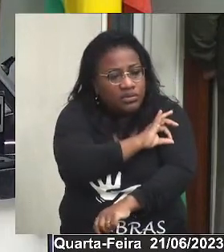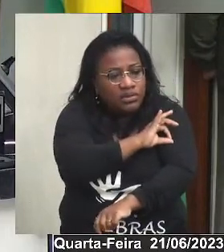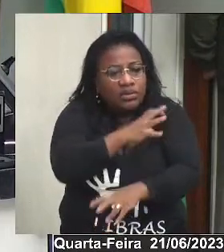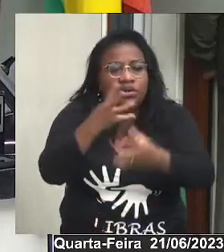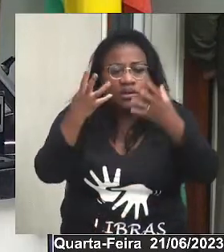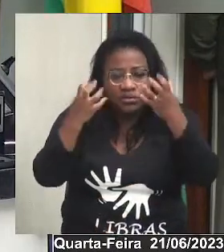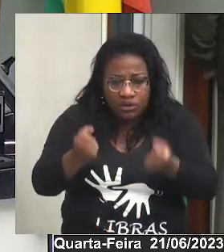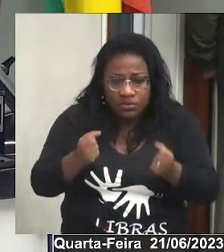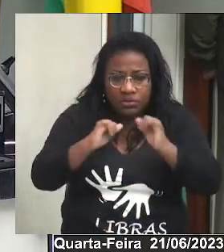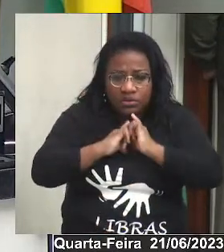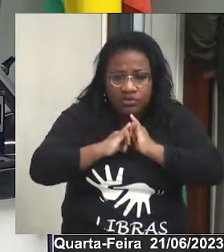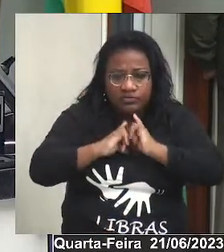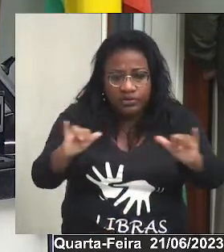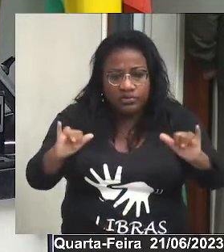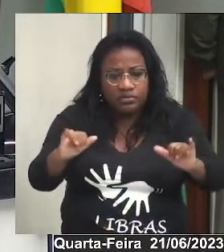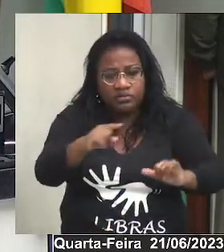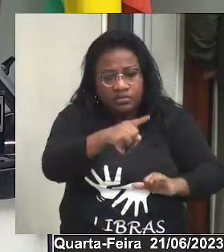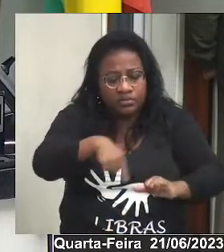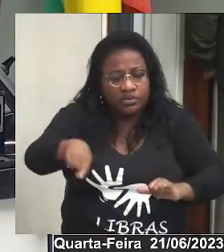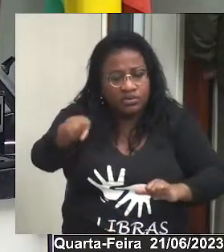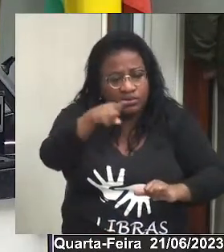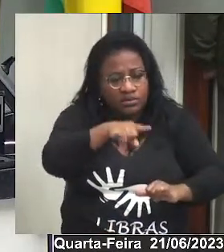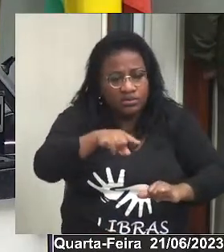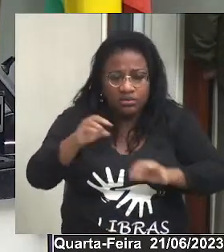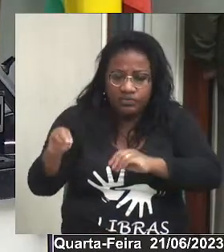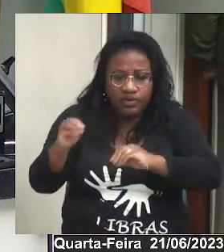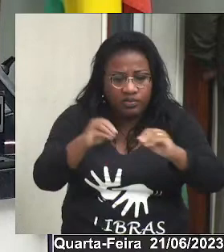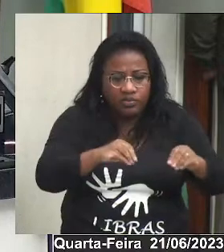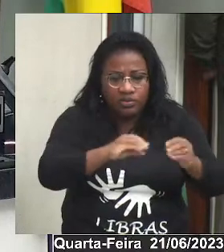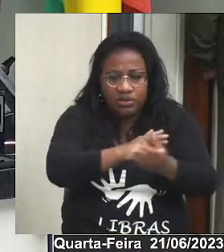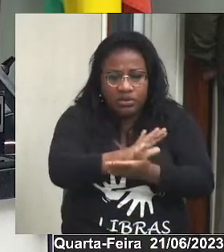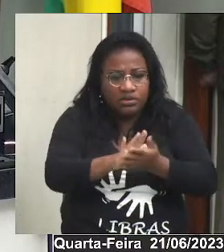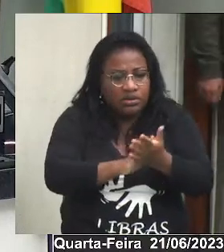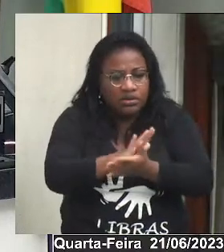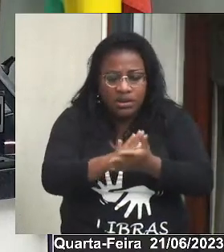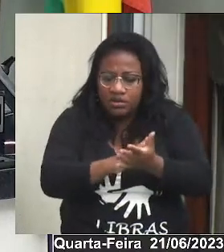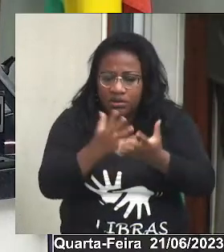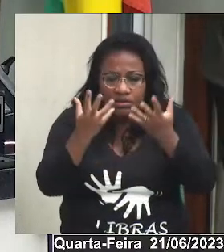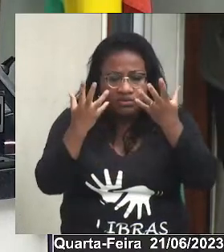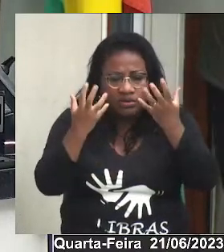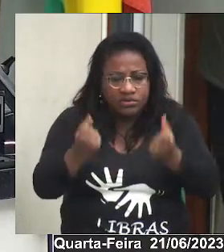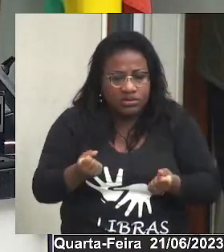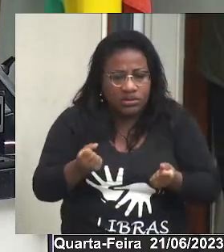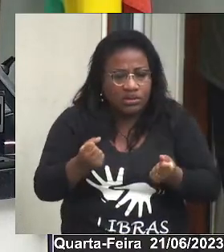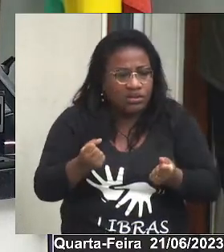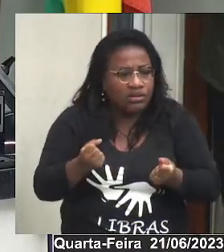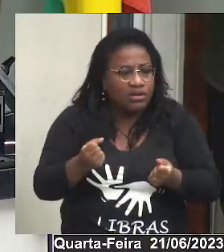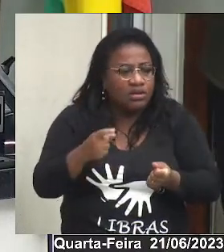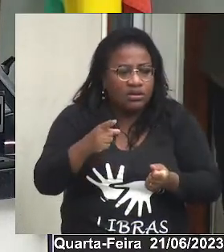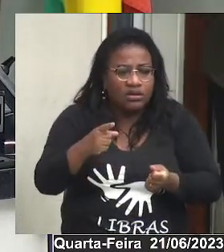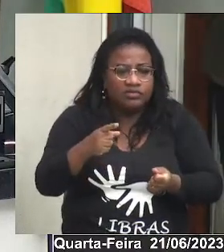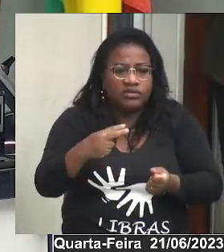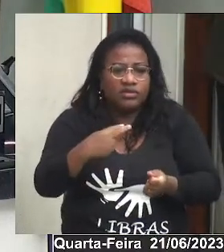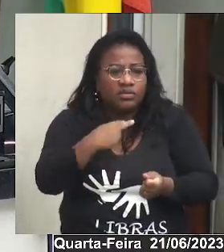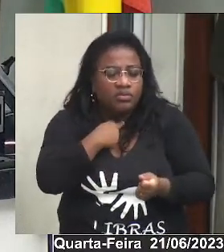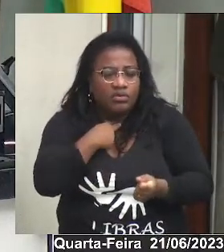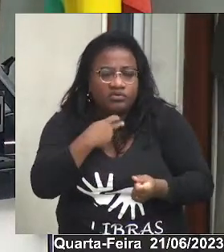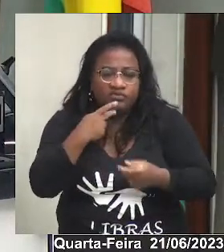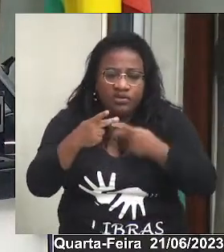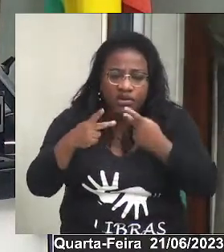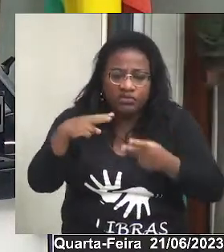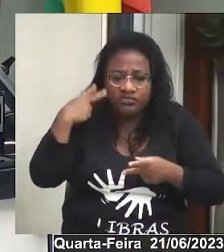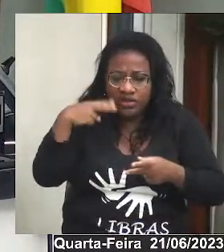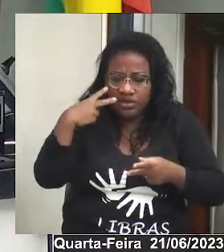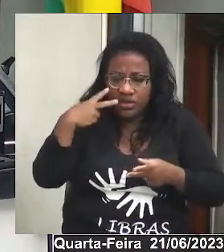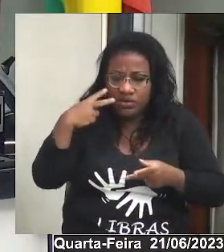É tanto que aceitou e falou e prometeu para a gente que não ia mudar nada. Que não aceitaria. Agora ele não pode pagar, Abidan, pela